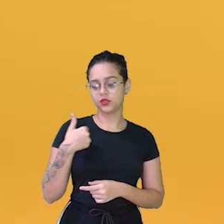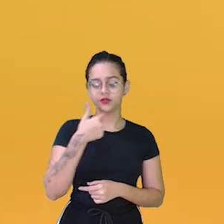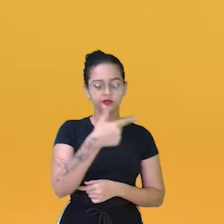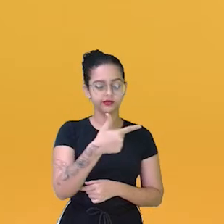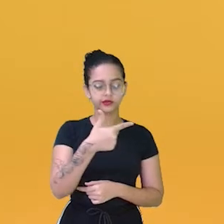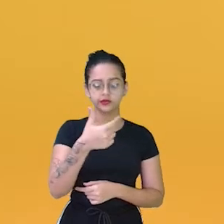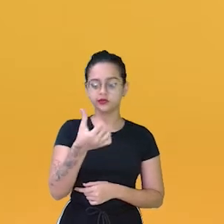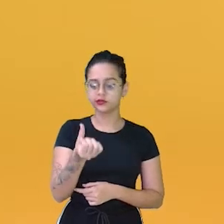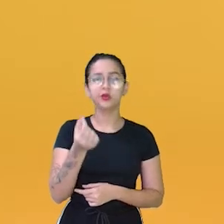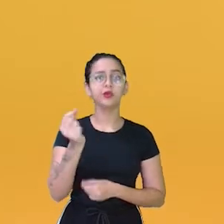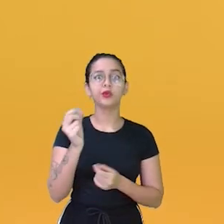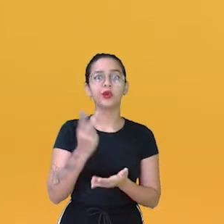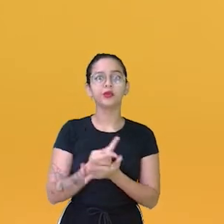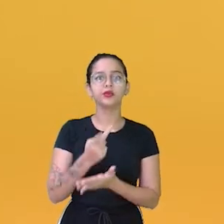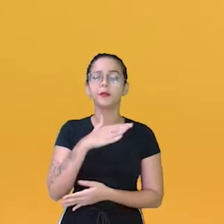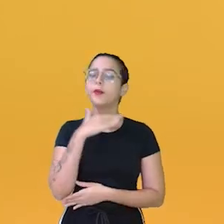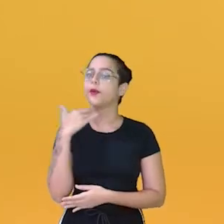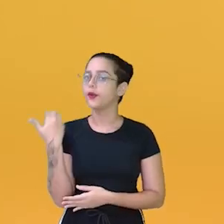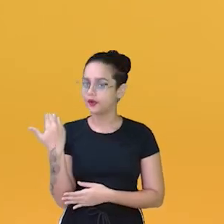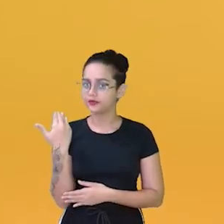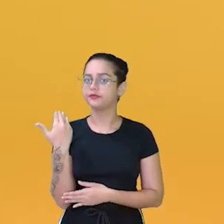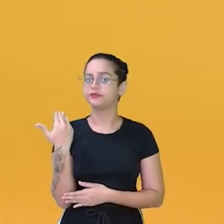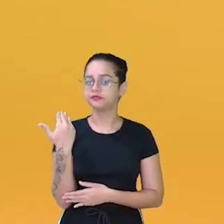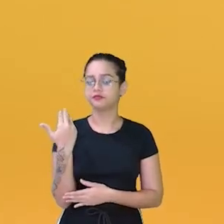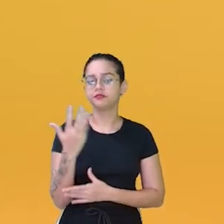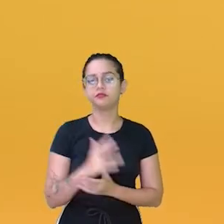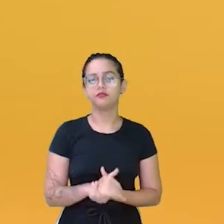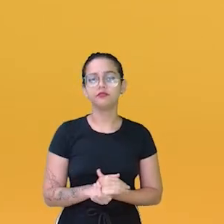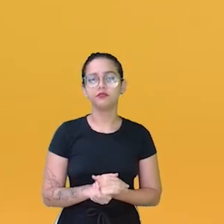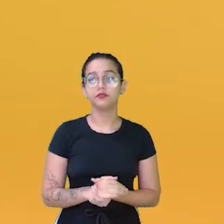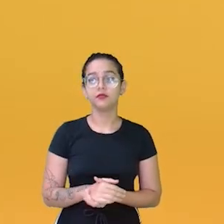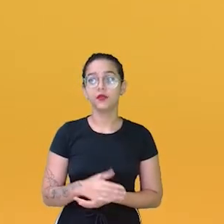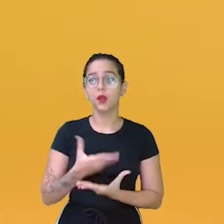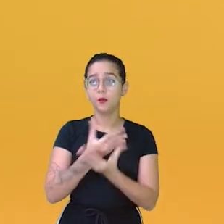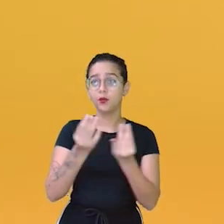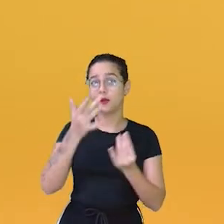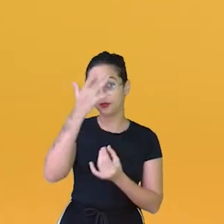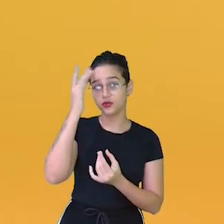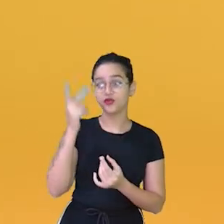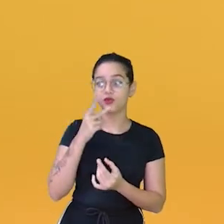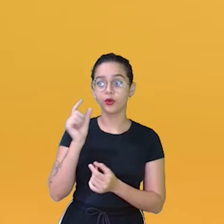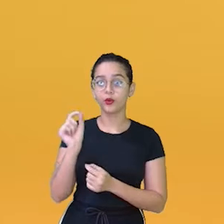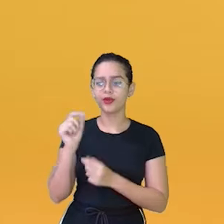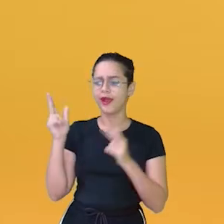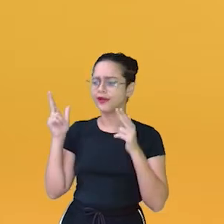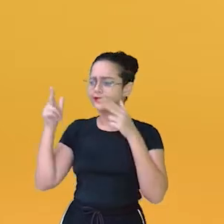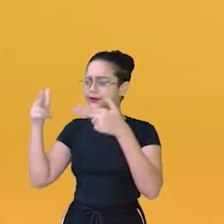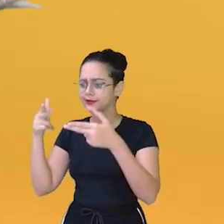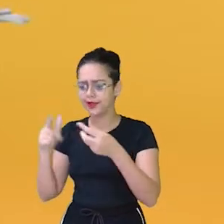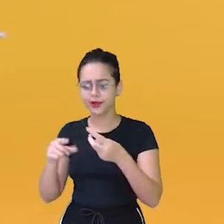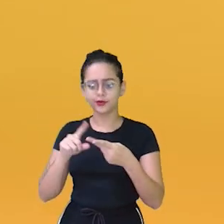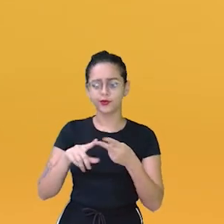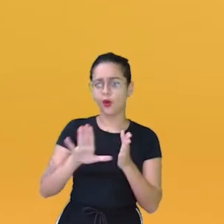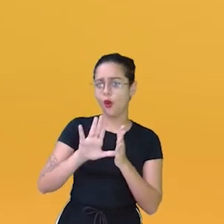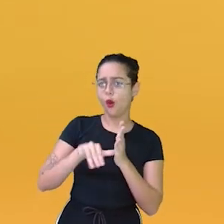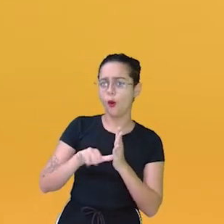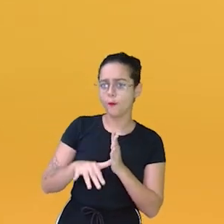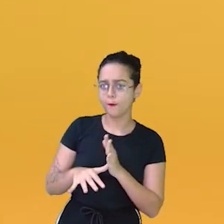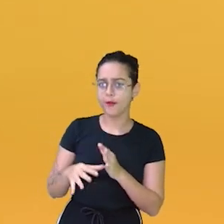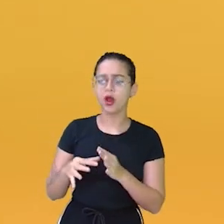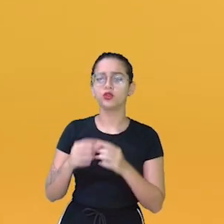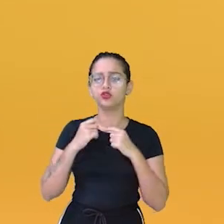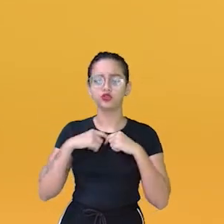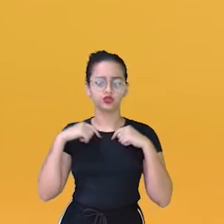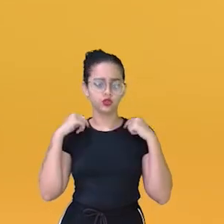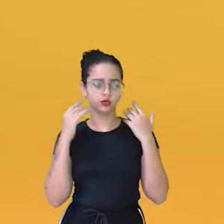de idade ela faleceu. Dizem que foi um assalto, que foram roubar suas joias,